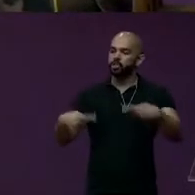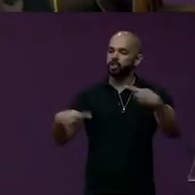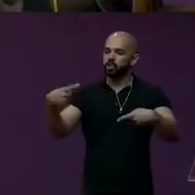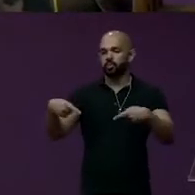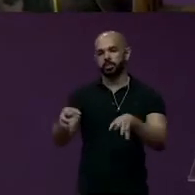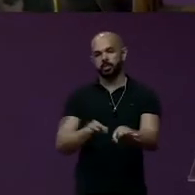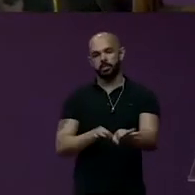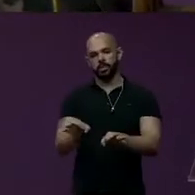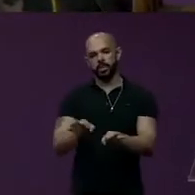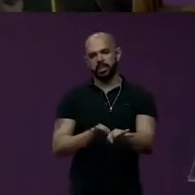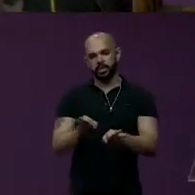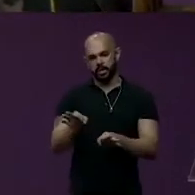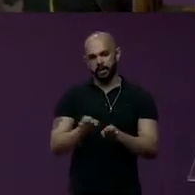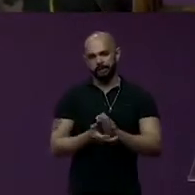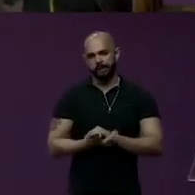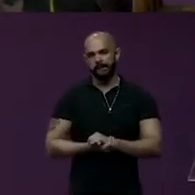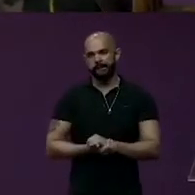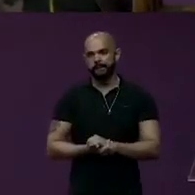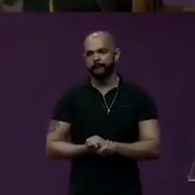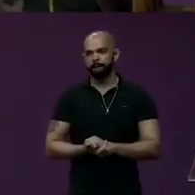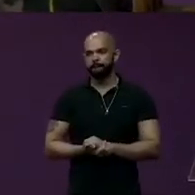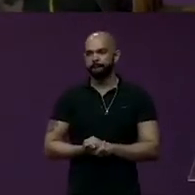de projetos.